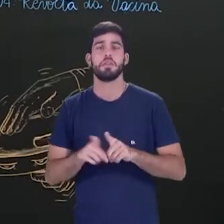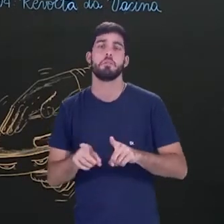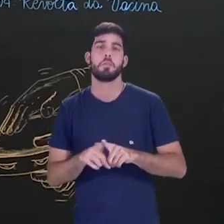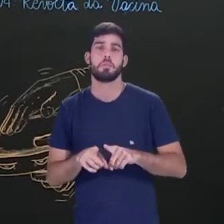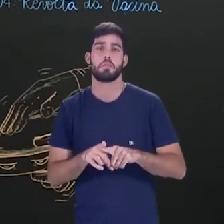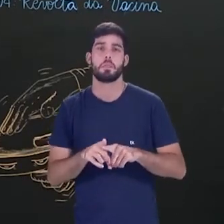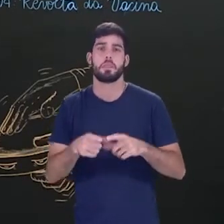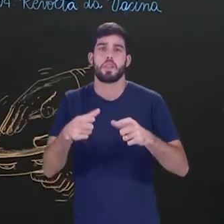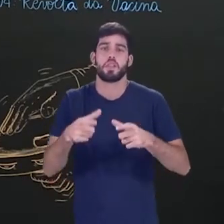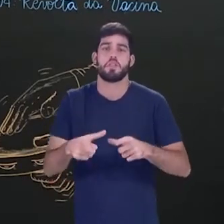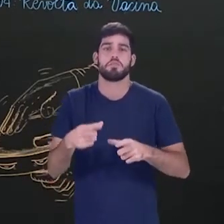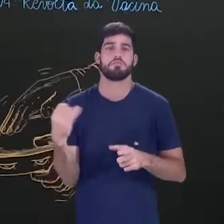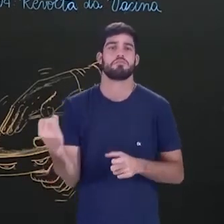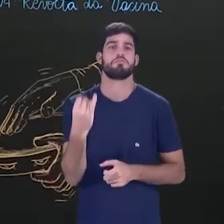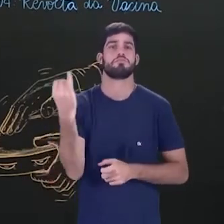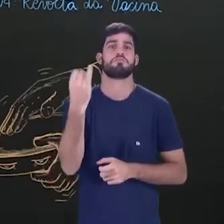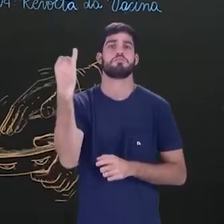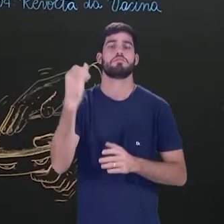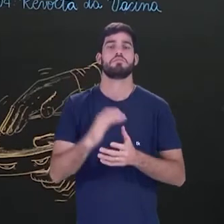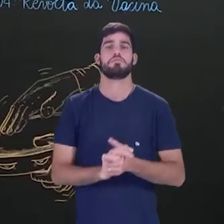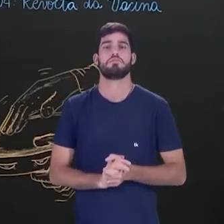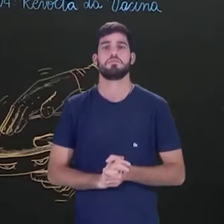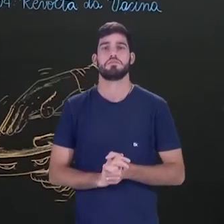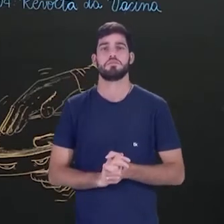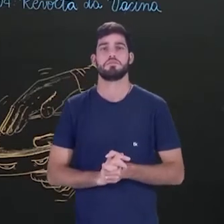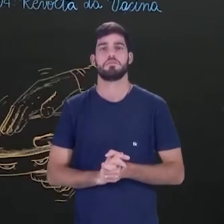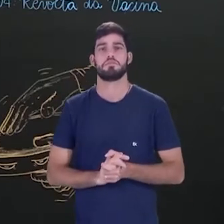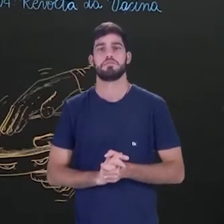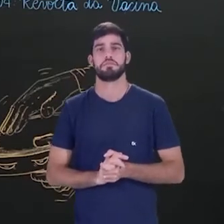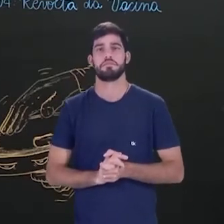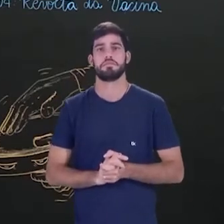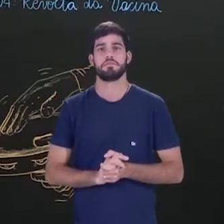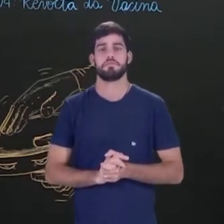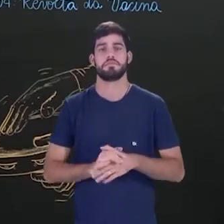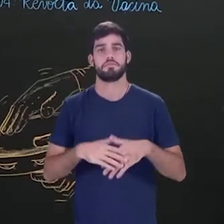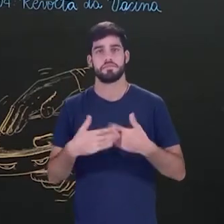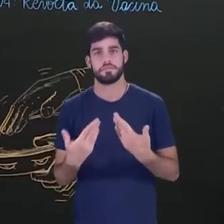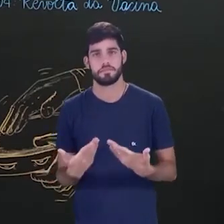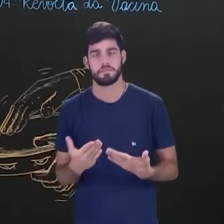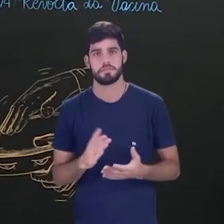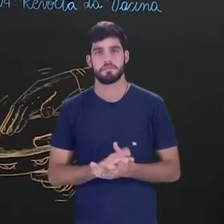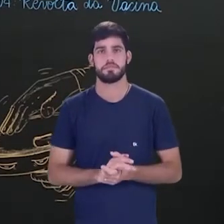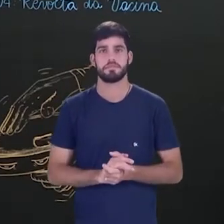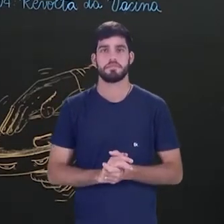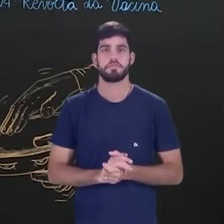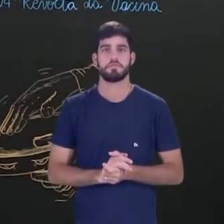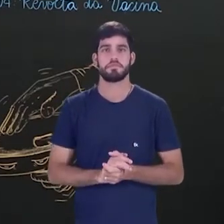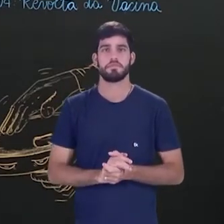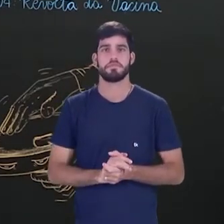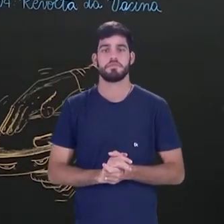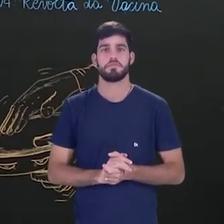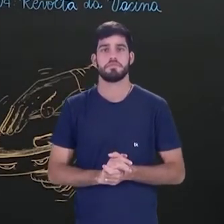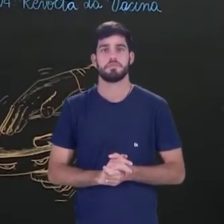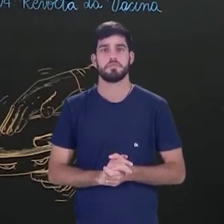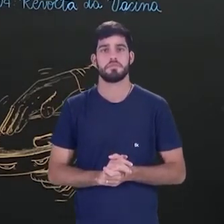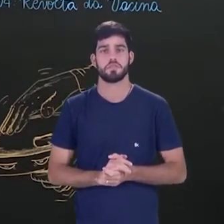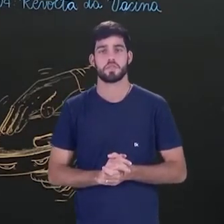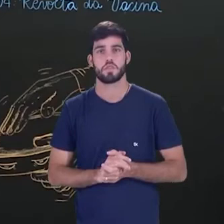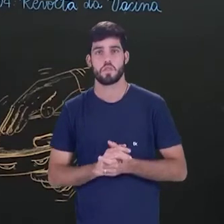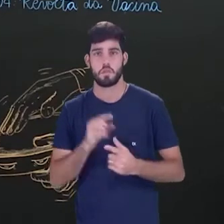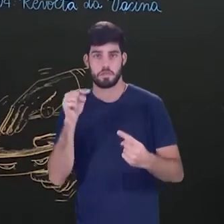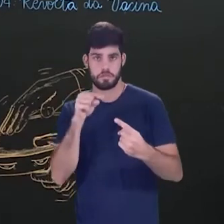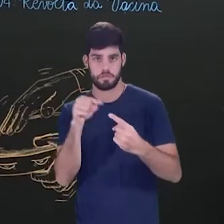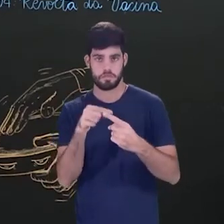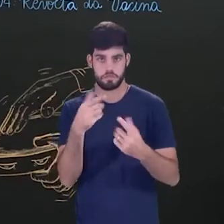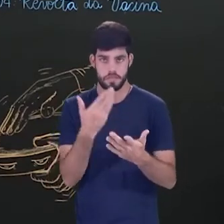importante para a manutenção das tradições do candomblé. Então, Repara, um dos objetivos da aula de